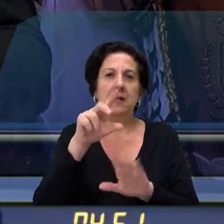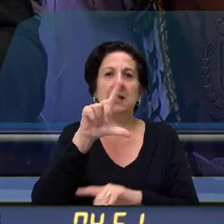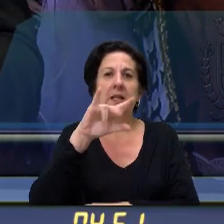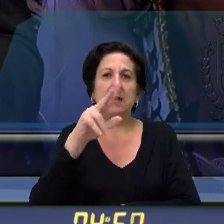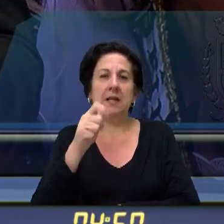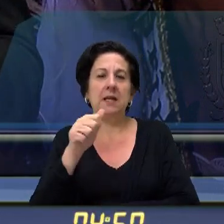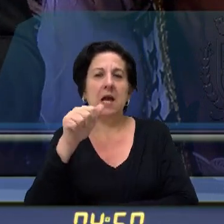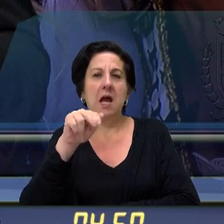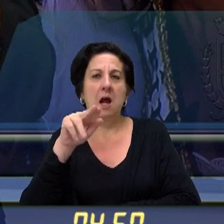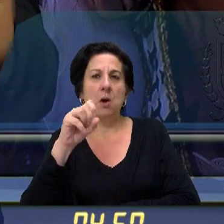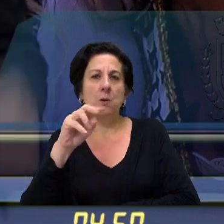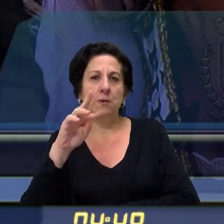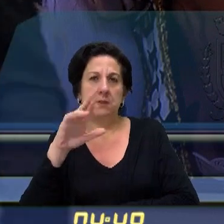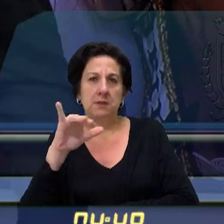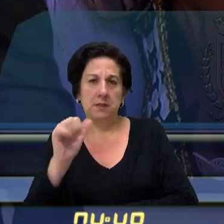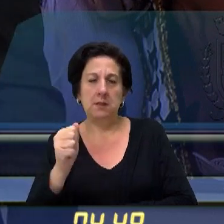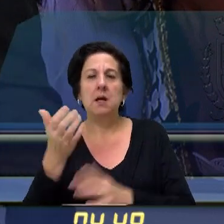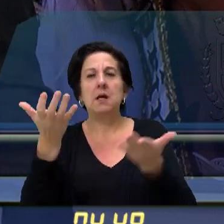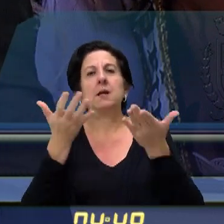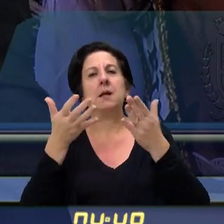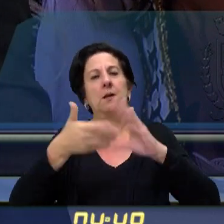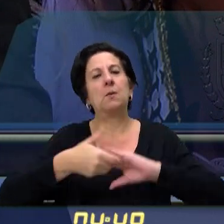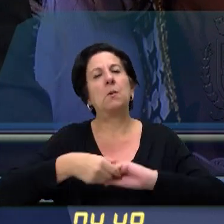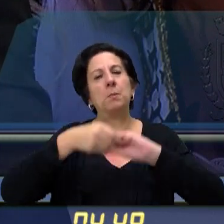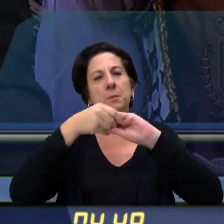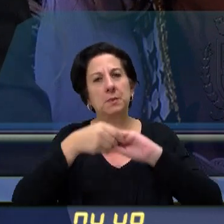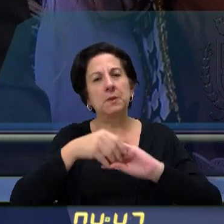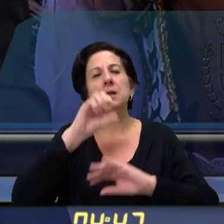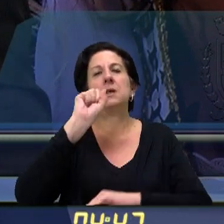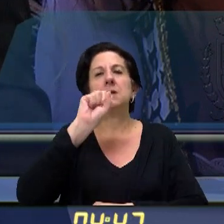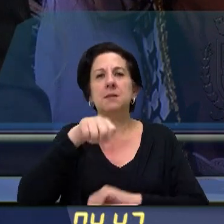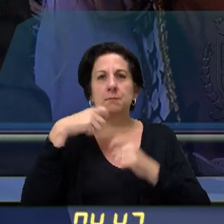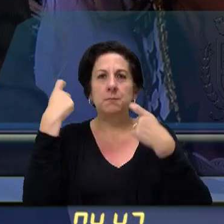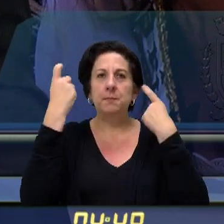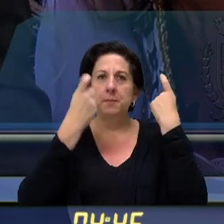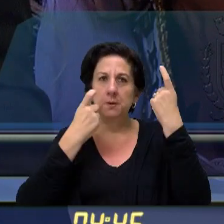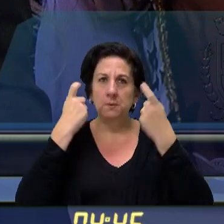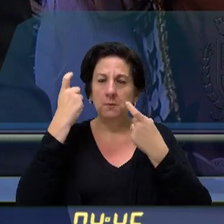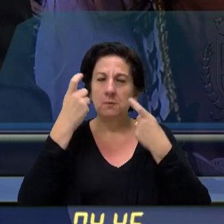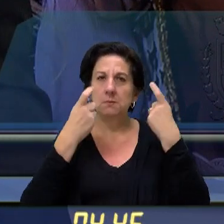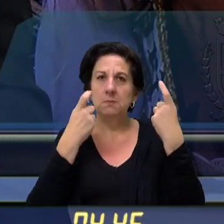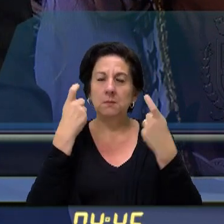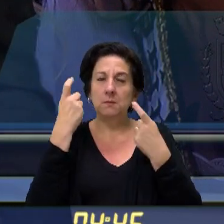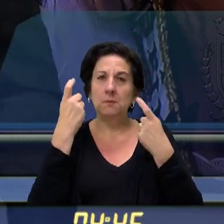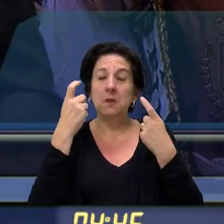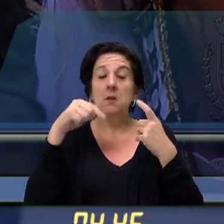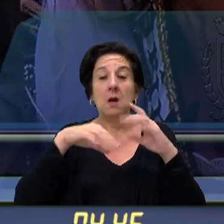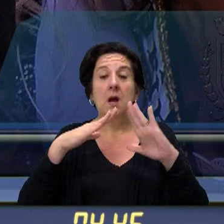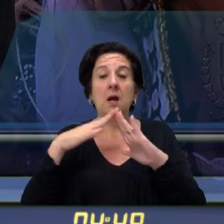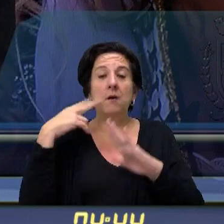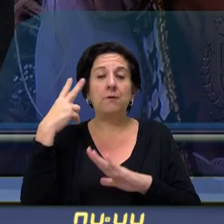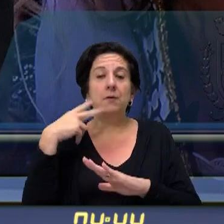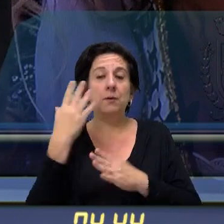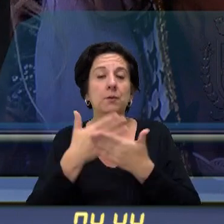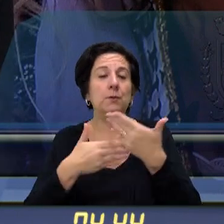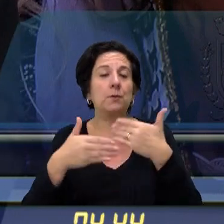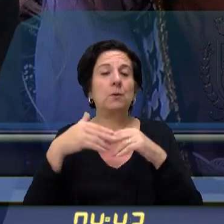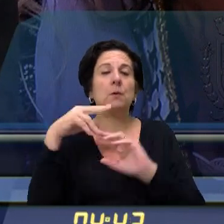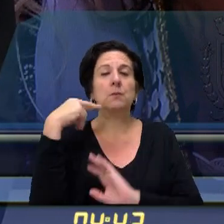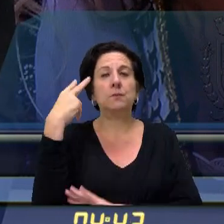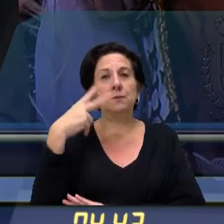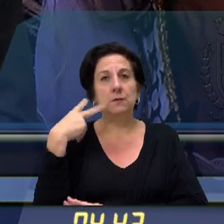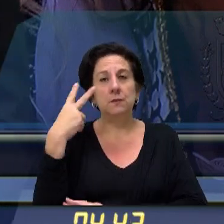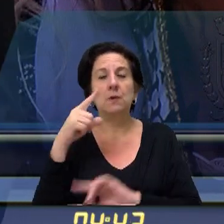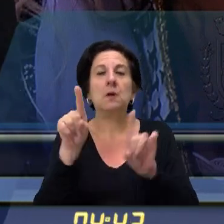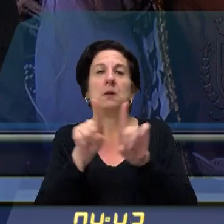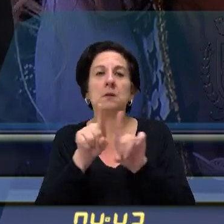Áustria. E quero aqui cumprimentá-los e dizer que sim, é uma preocupação dessa casa, de todos os vereadores,